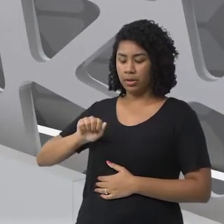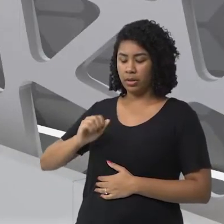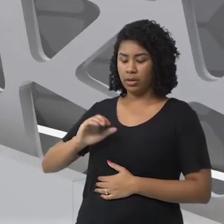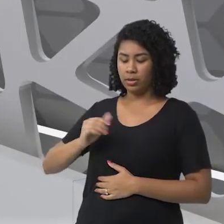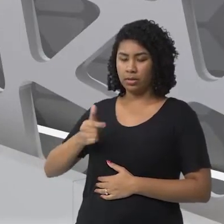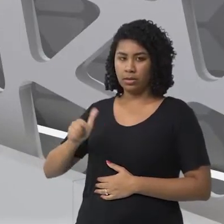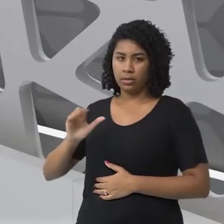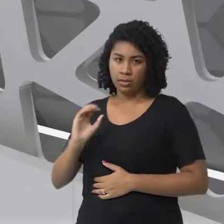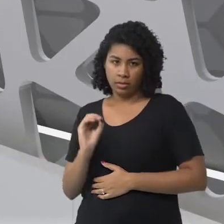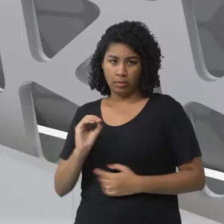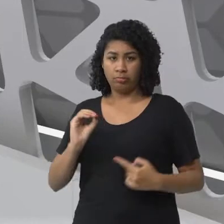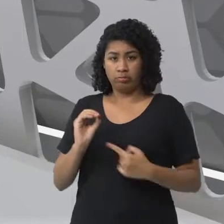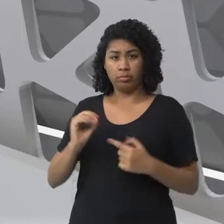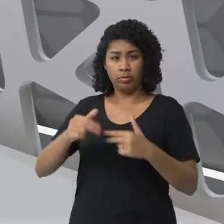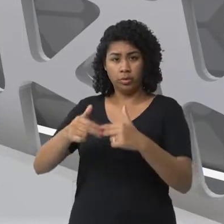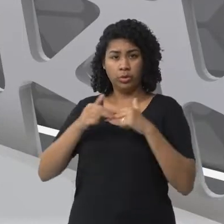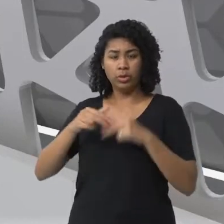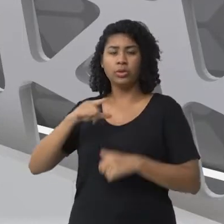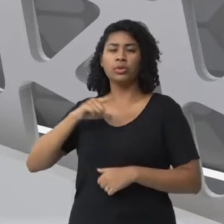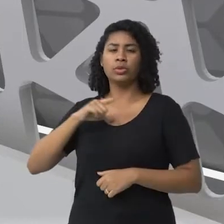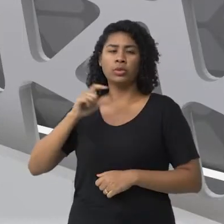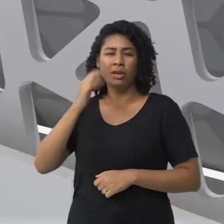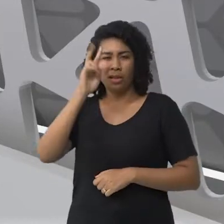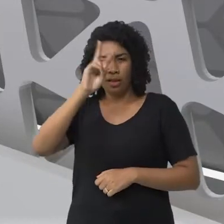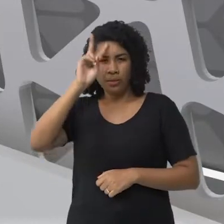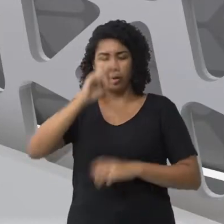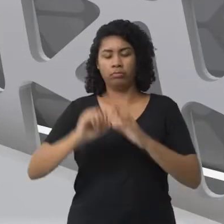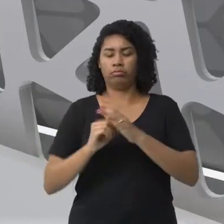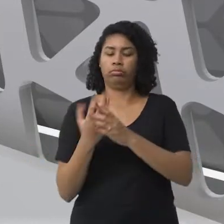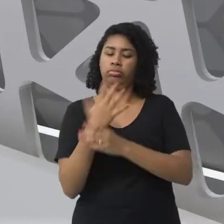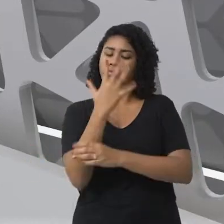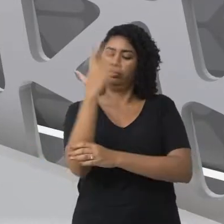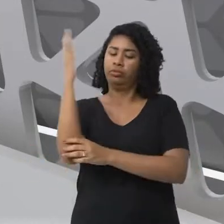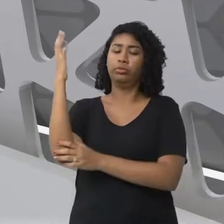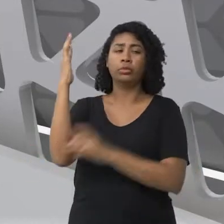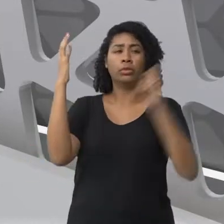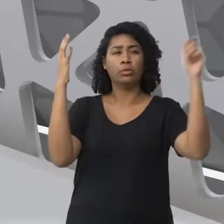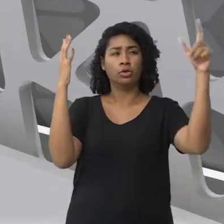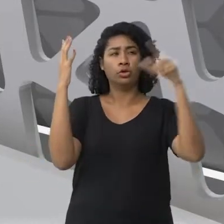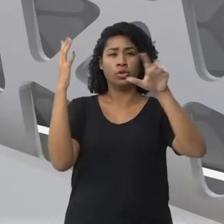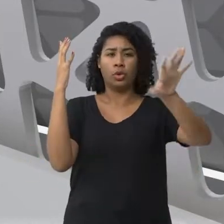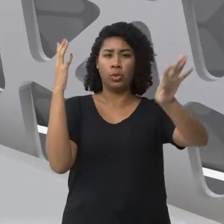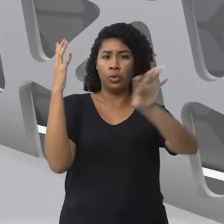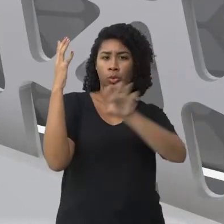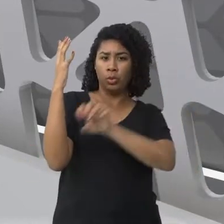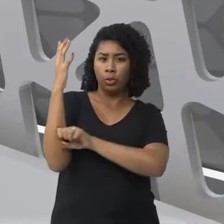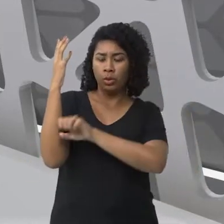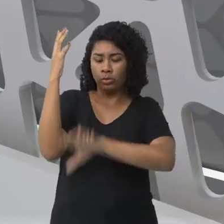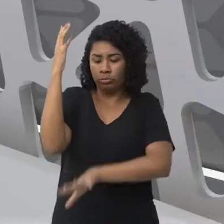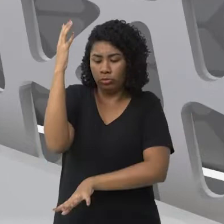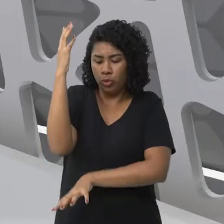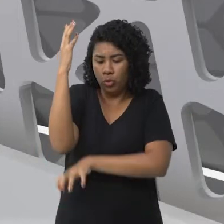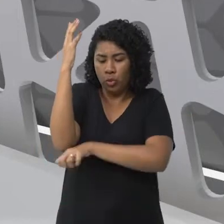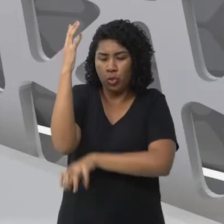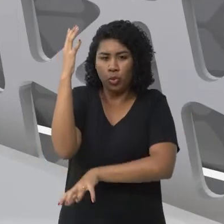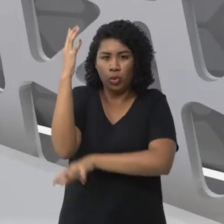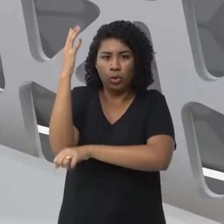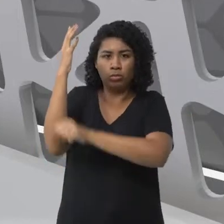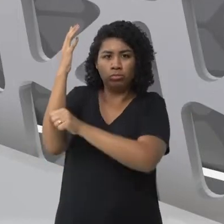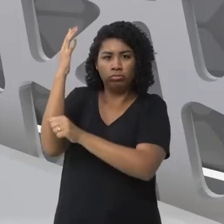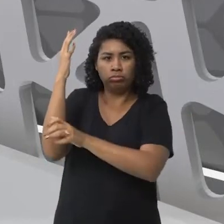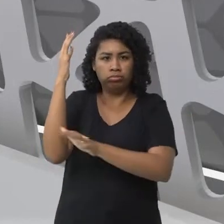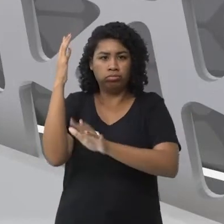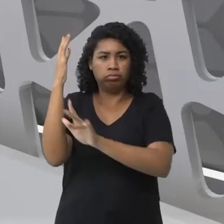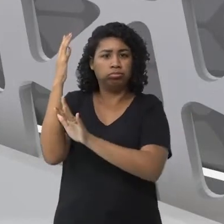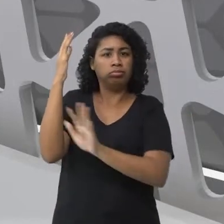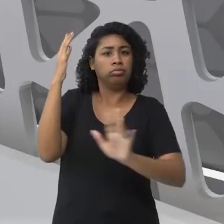radiação solar ela faz aquele processo da chamada fotossíntese, então ela bombeia para a atmosfera de novo a água, mas agora em forma de vapor.